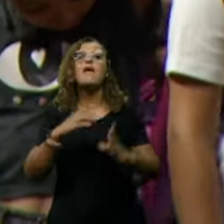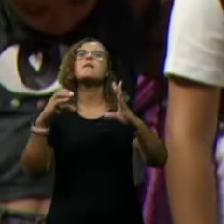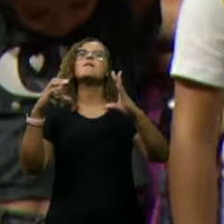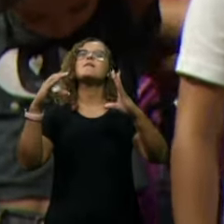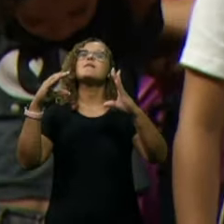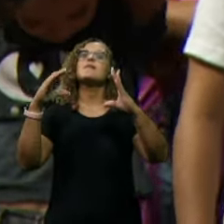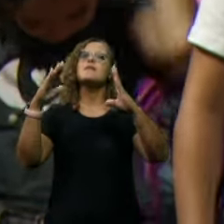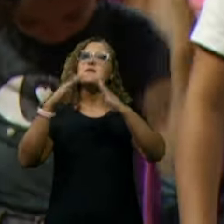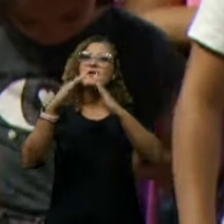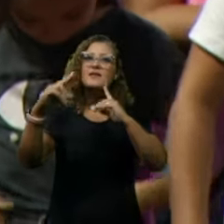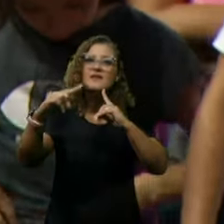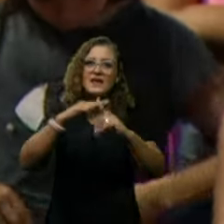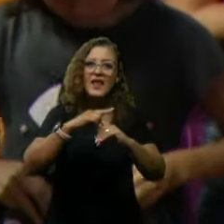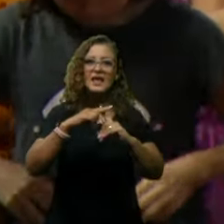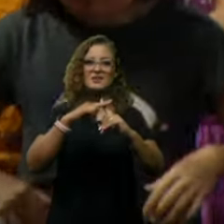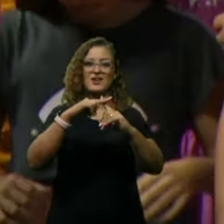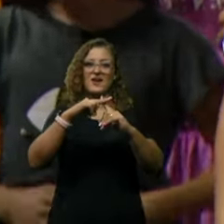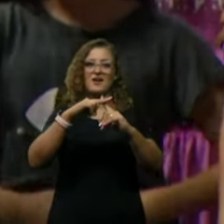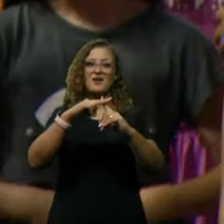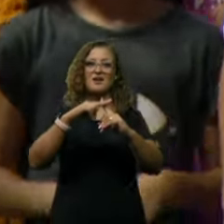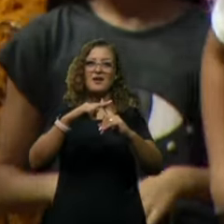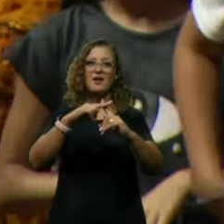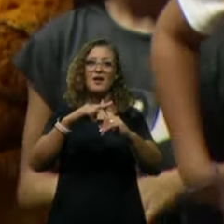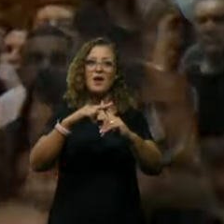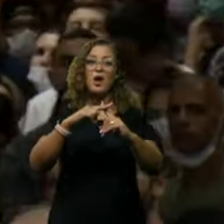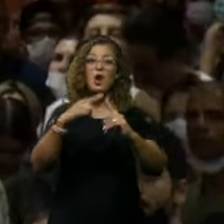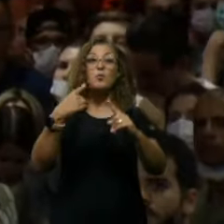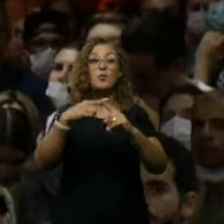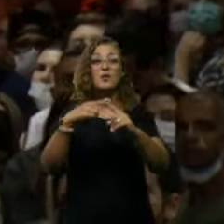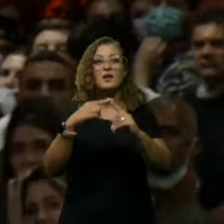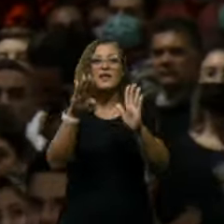mundo tem um protocolo que precisa respeitar quem é eterno